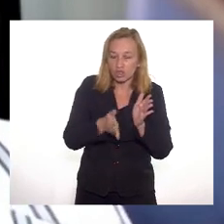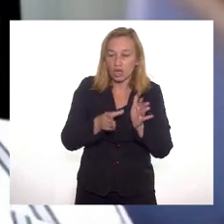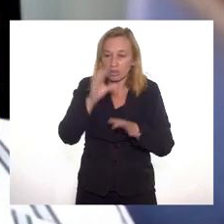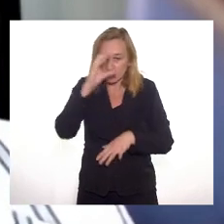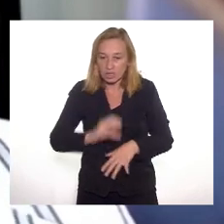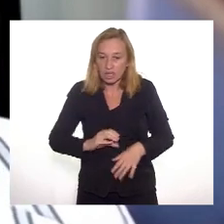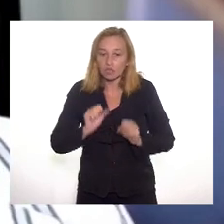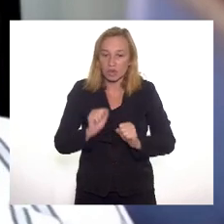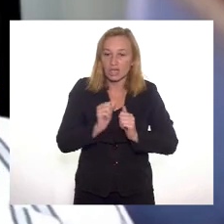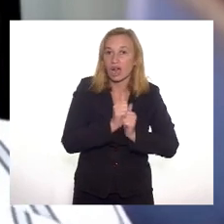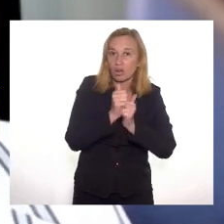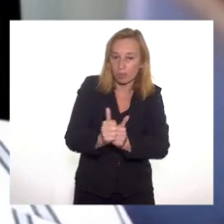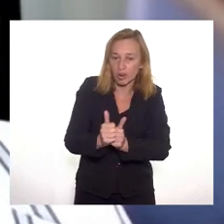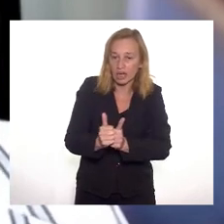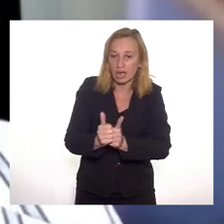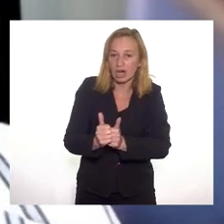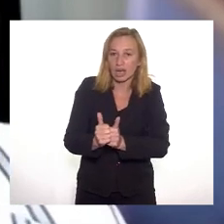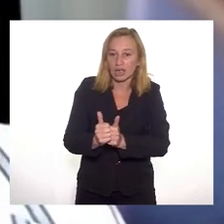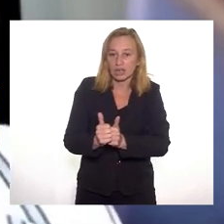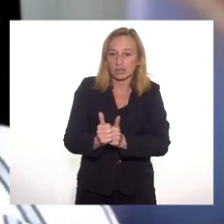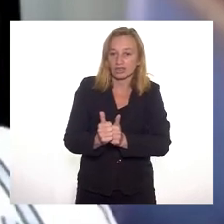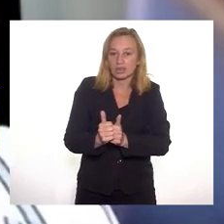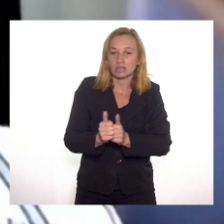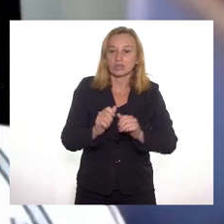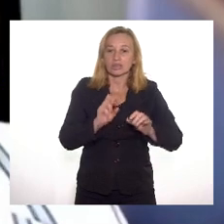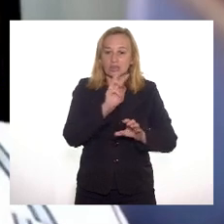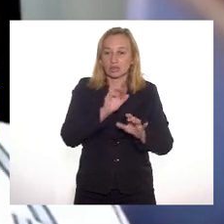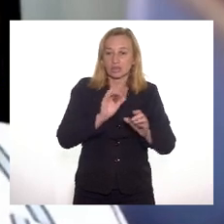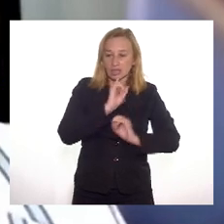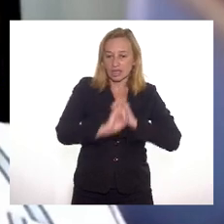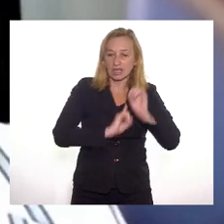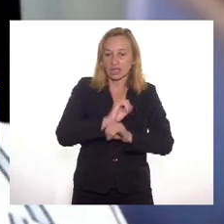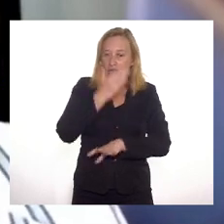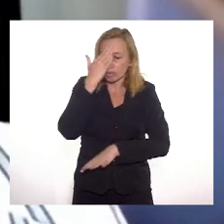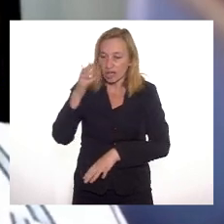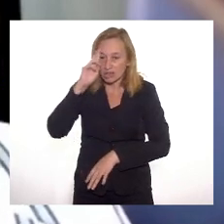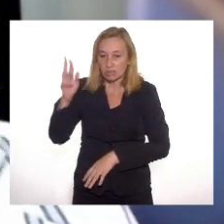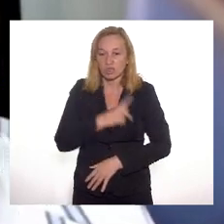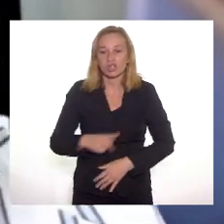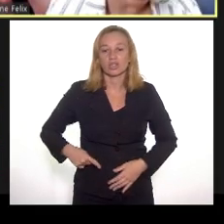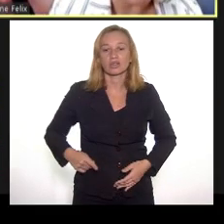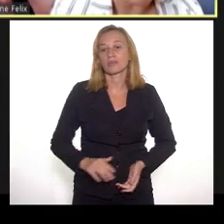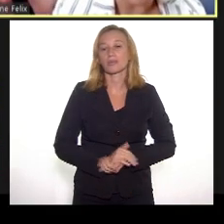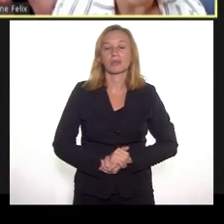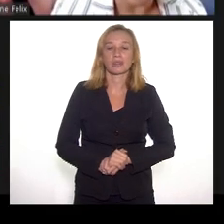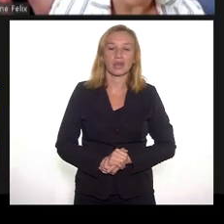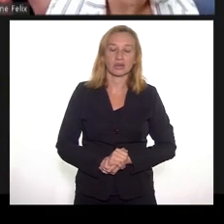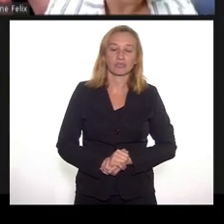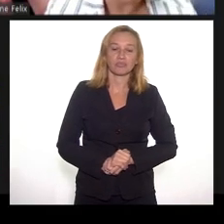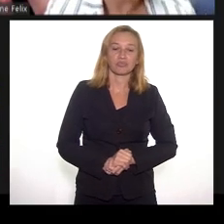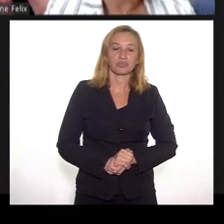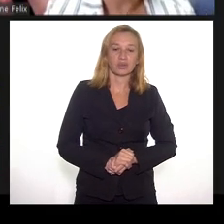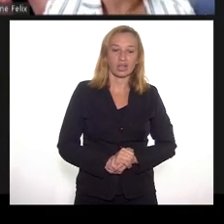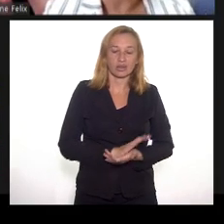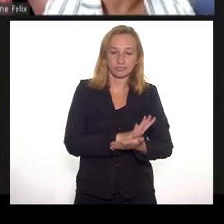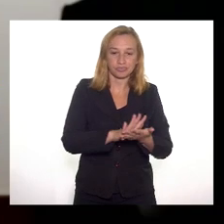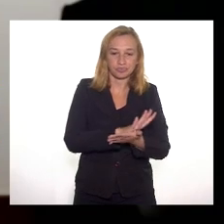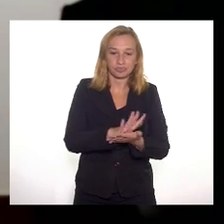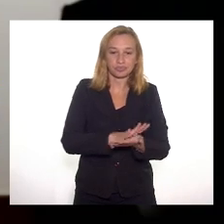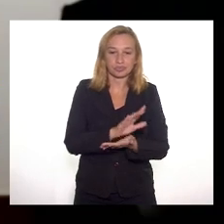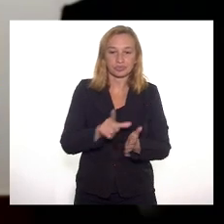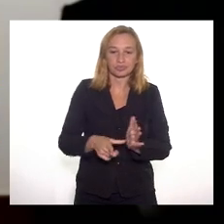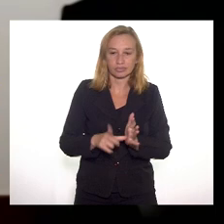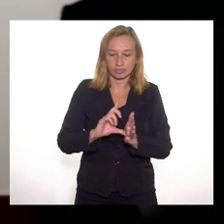poderá acompanhar através da internet. Muito obrigada, senhor presidente. Nada. Presidente, antes de